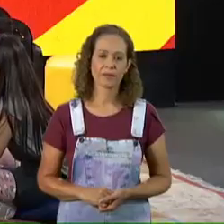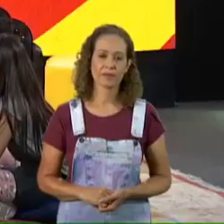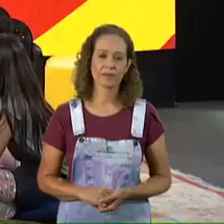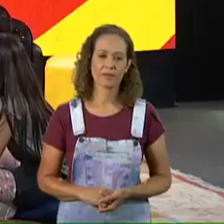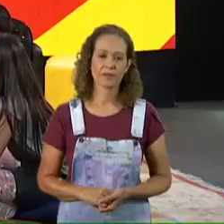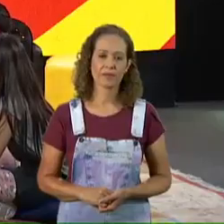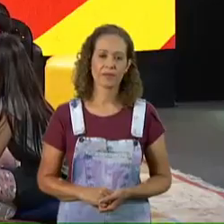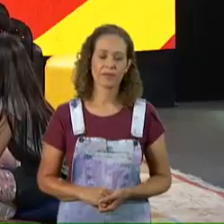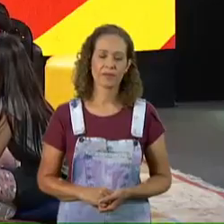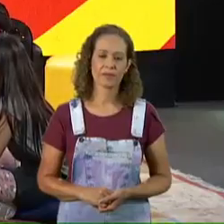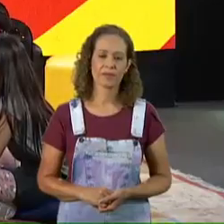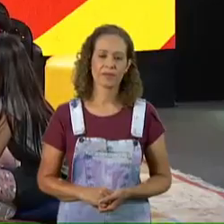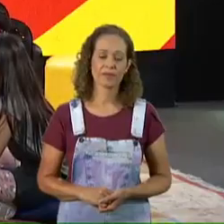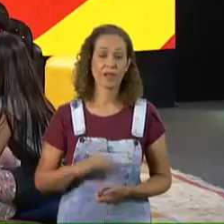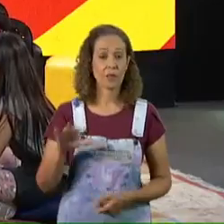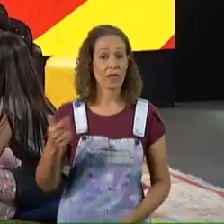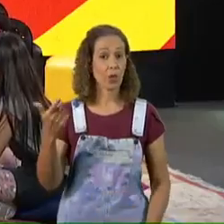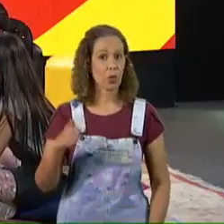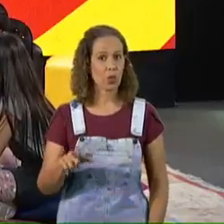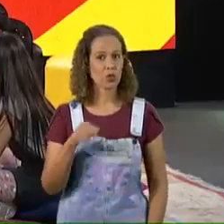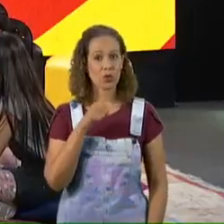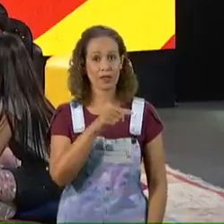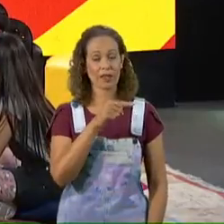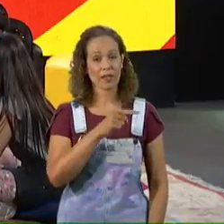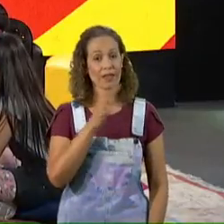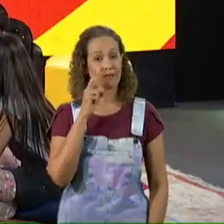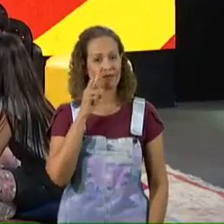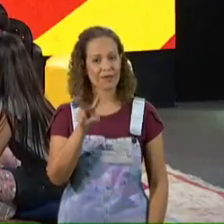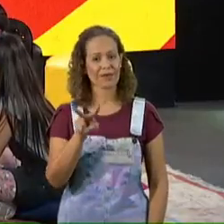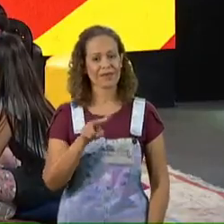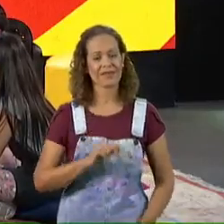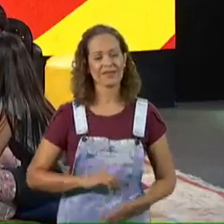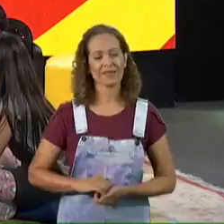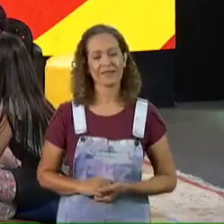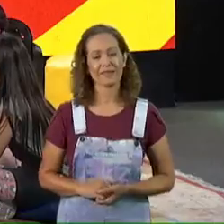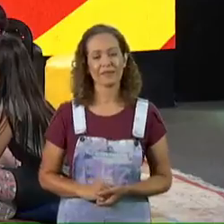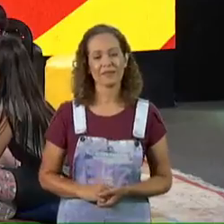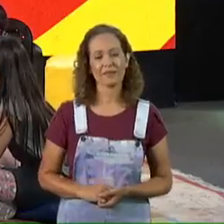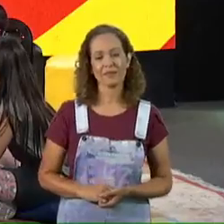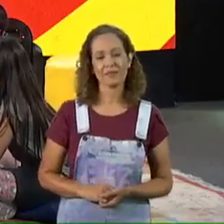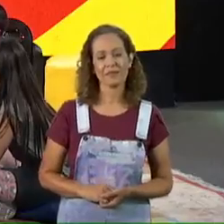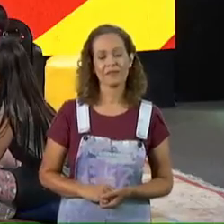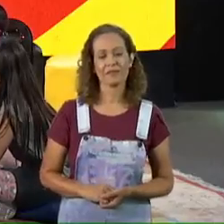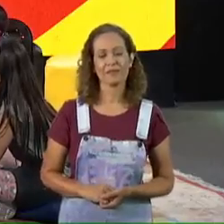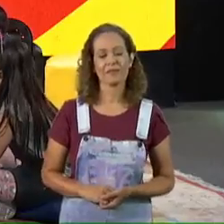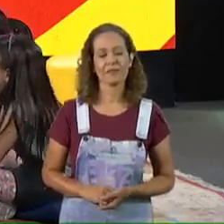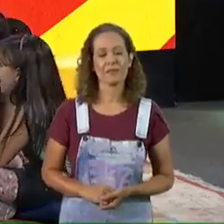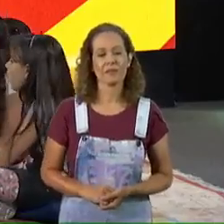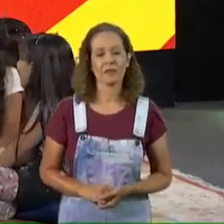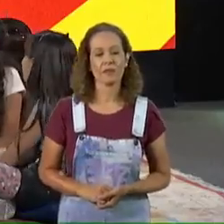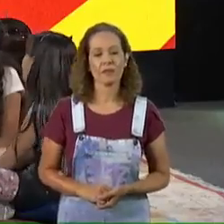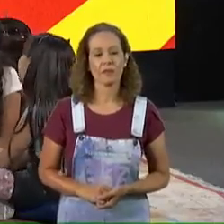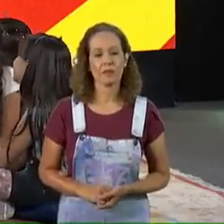Ai, ela viu, né? Pega outra. Eu não vi, caiu de... Ah, então vai. Olha só, vou confiar em você,